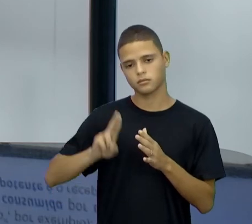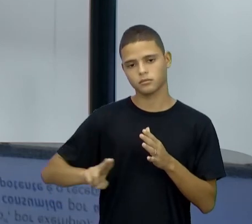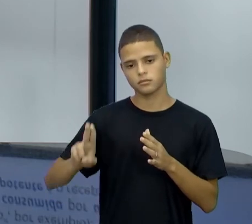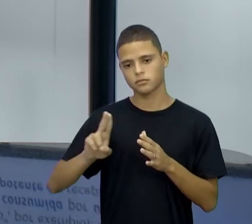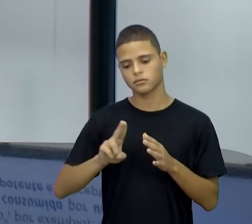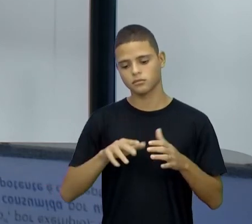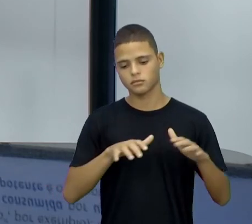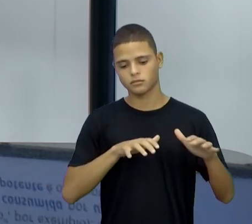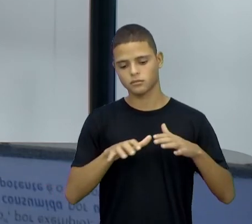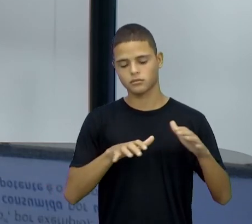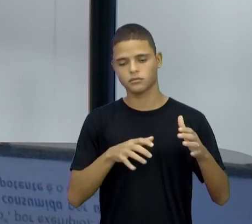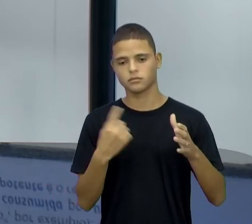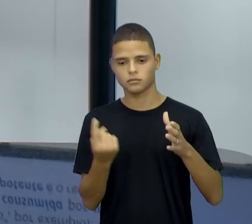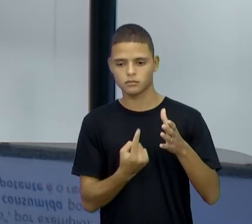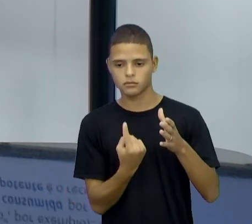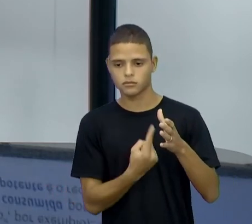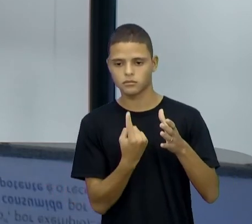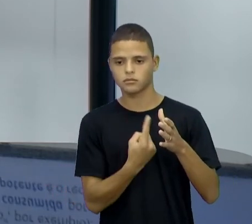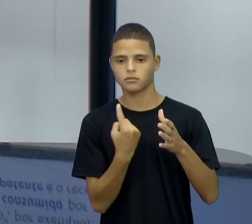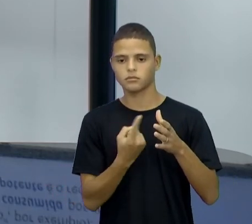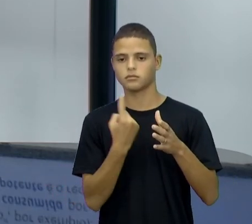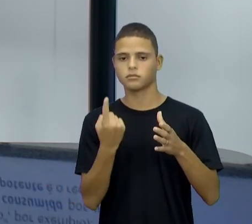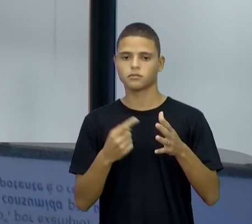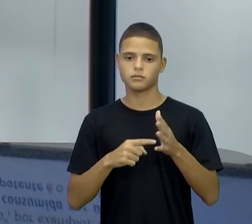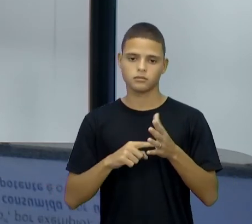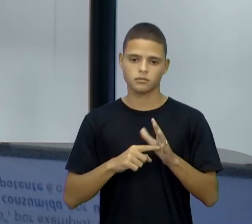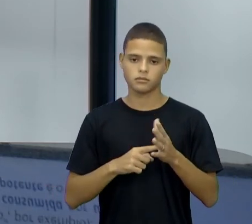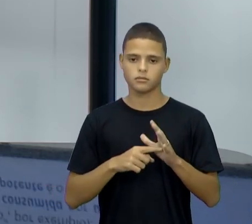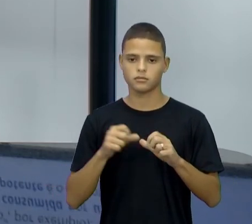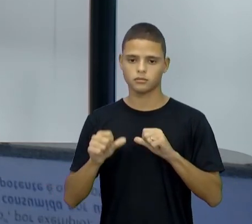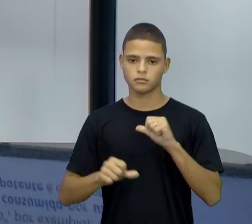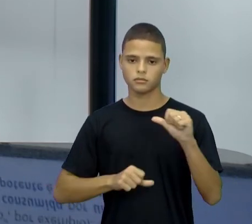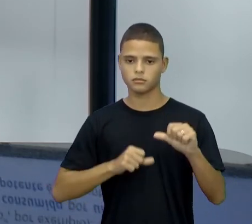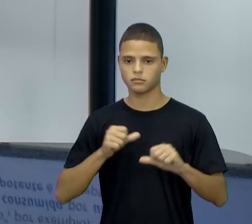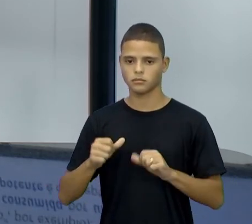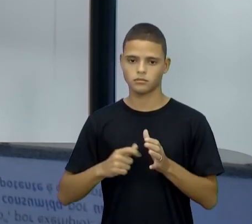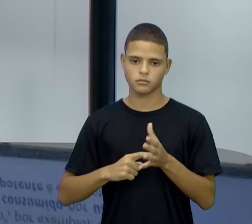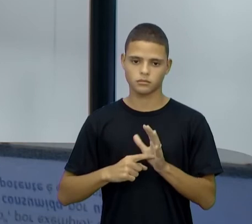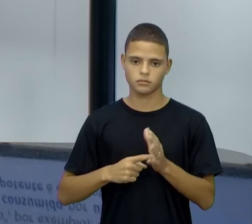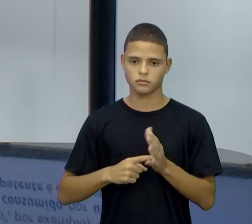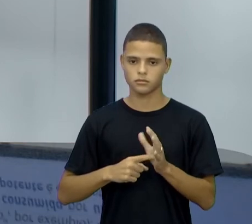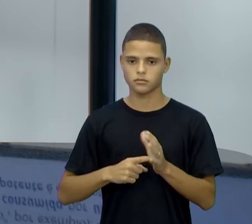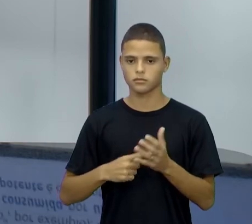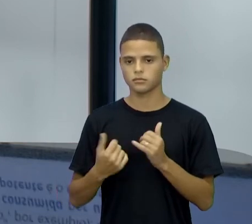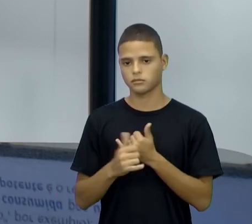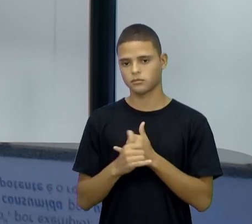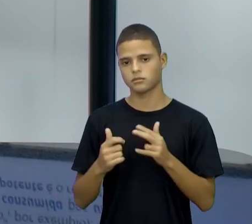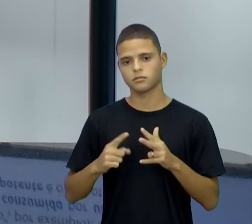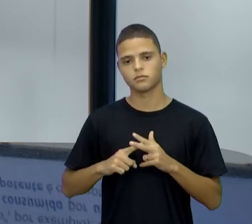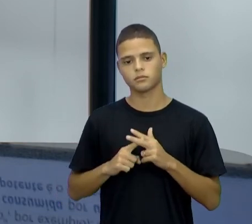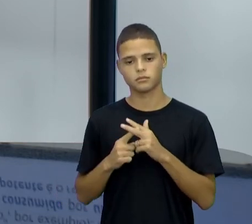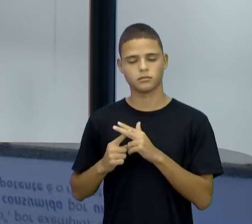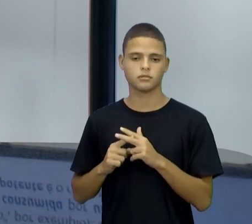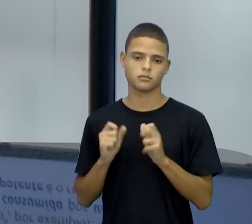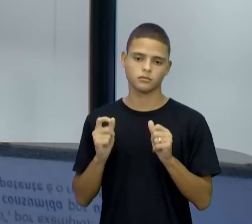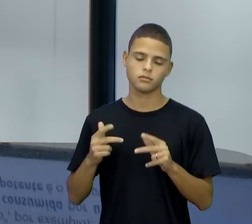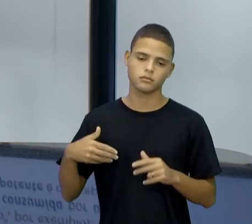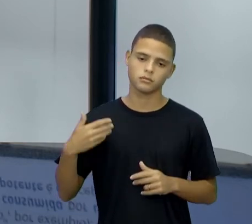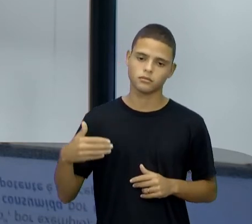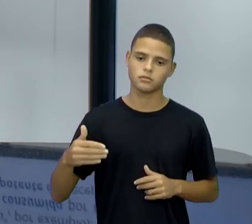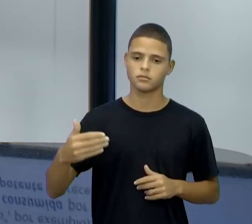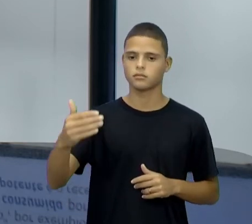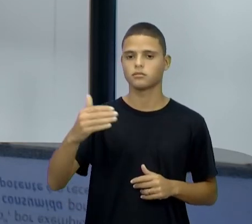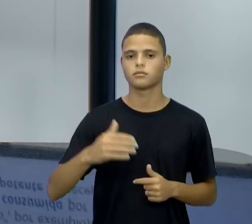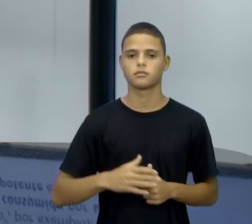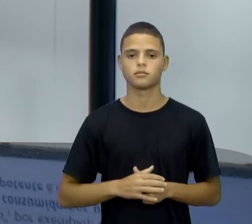do elétron para girar. Então, transformação de eletricidade em motor, né, em mecânica, e assim vai. A gente chama isso